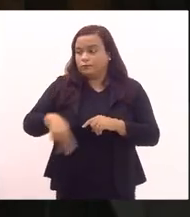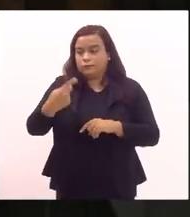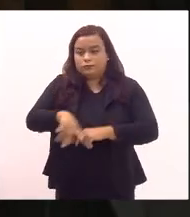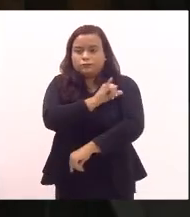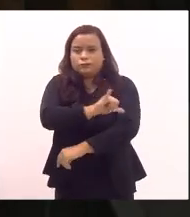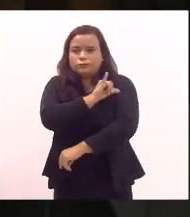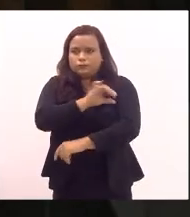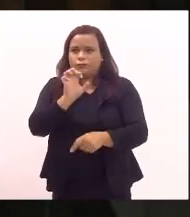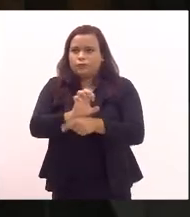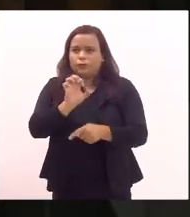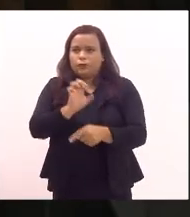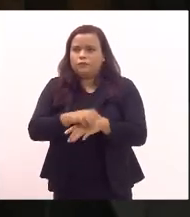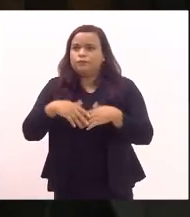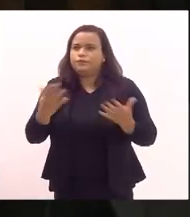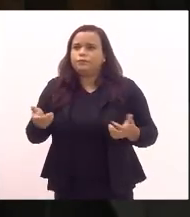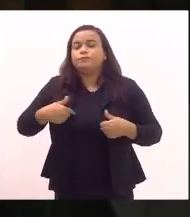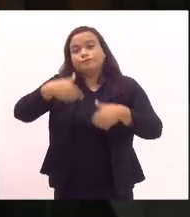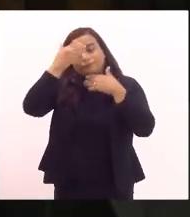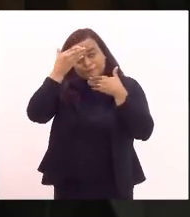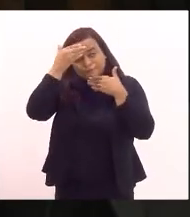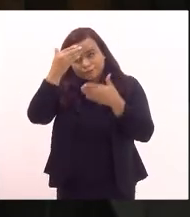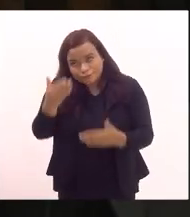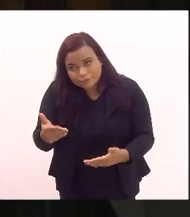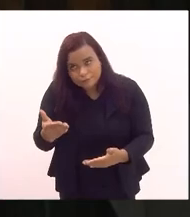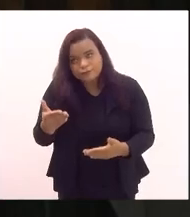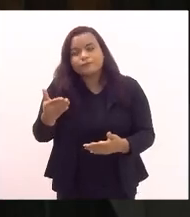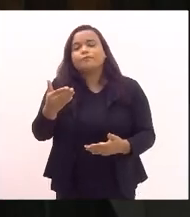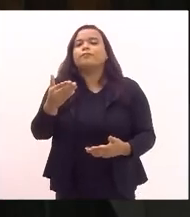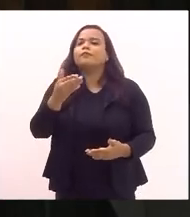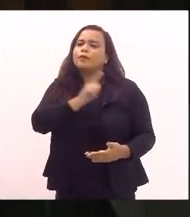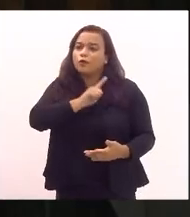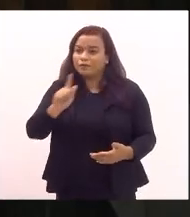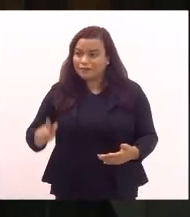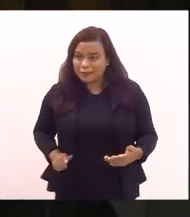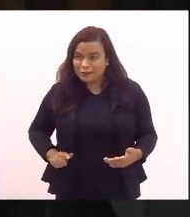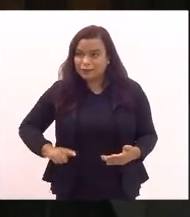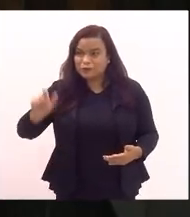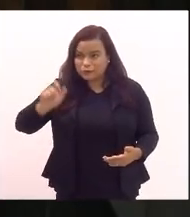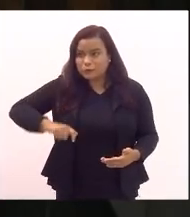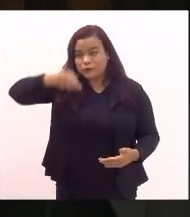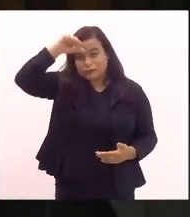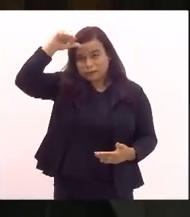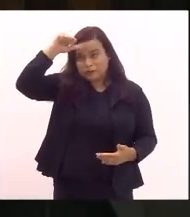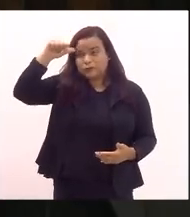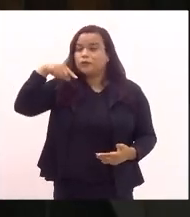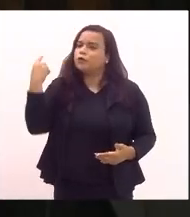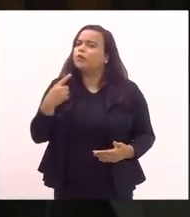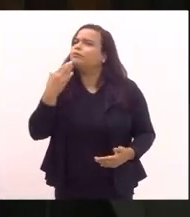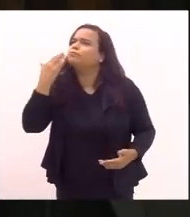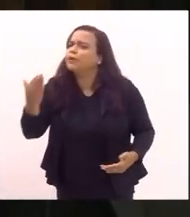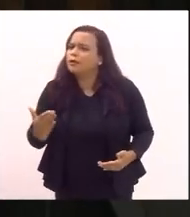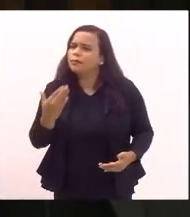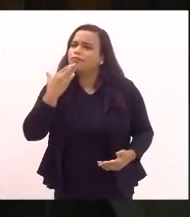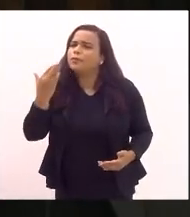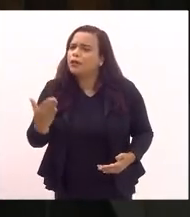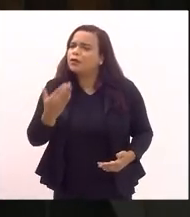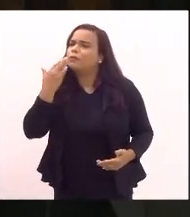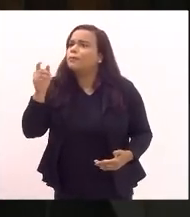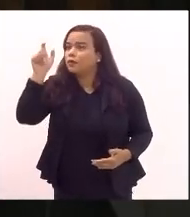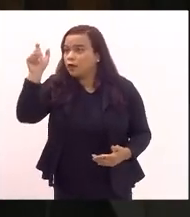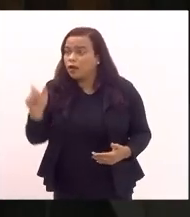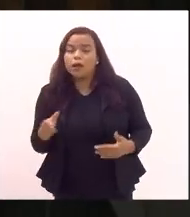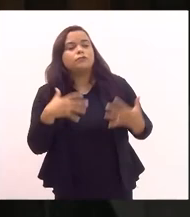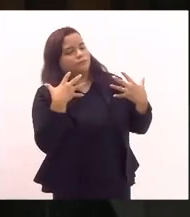aqui o meu agradecimento ao Governador por atender os nossos pedidos as nossas